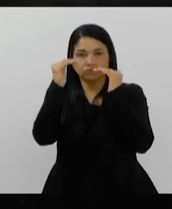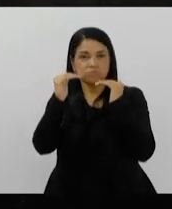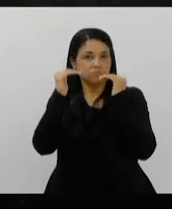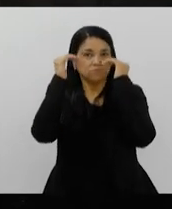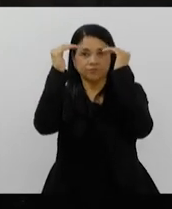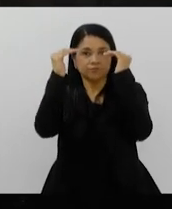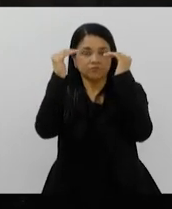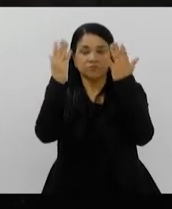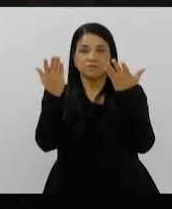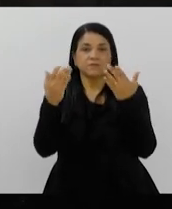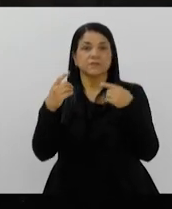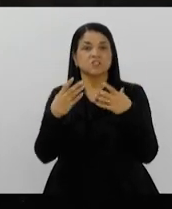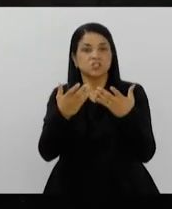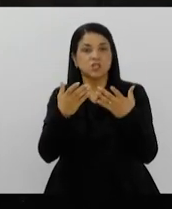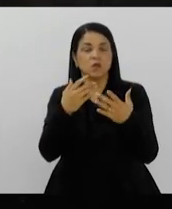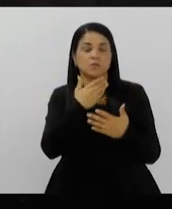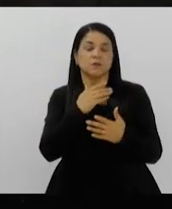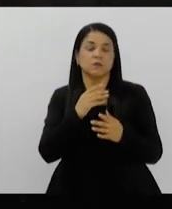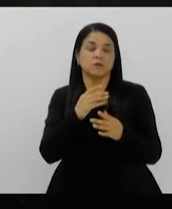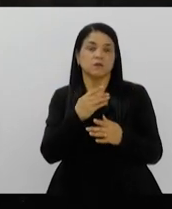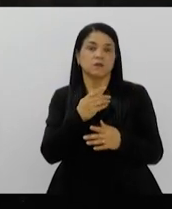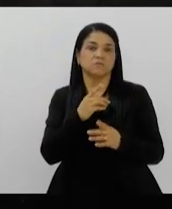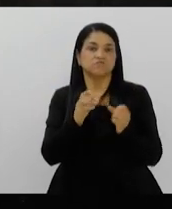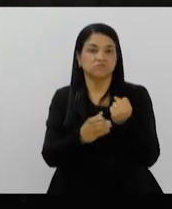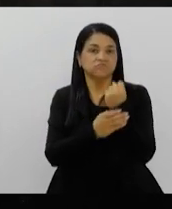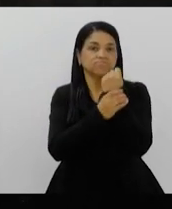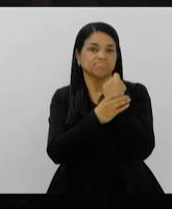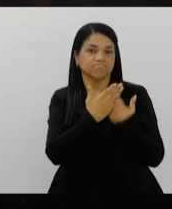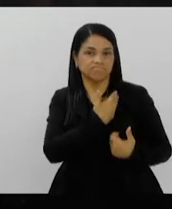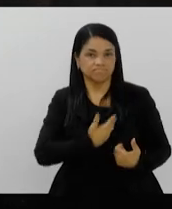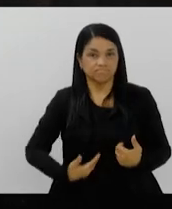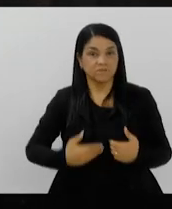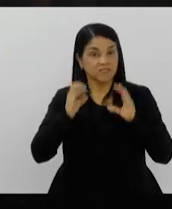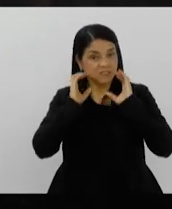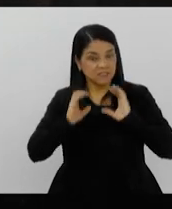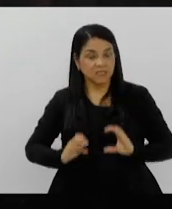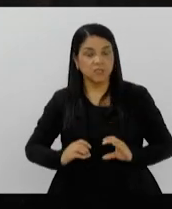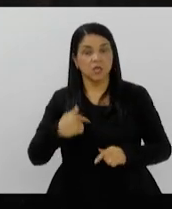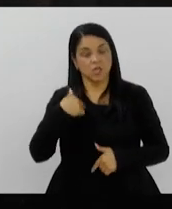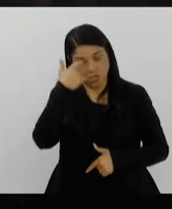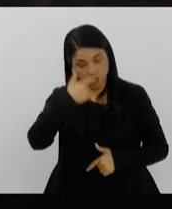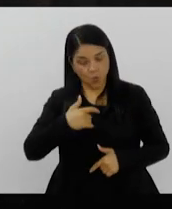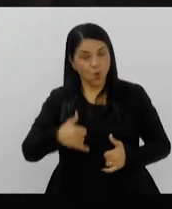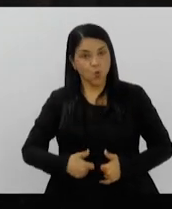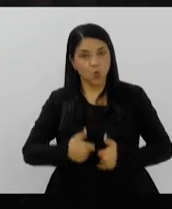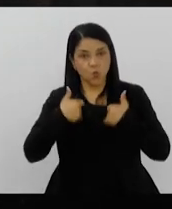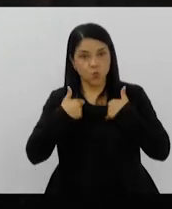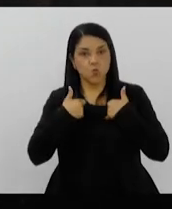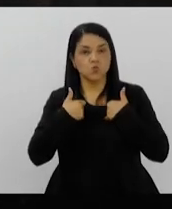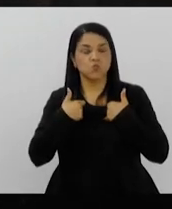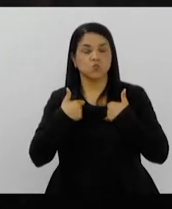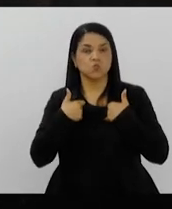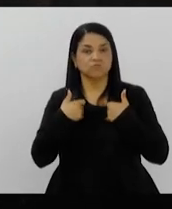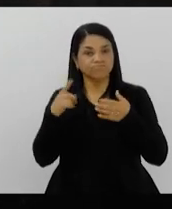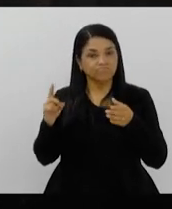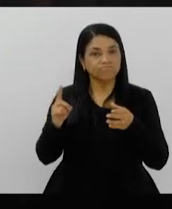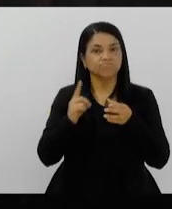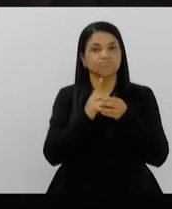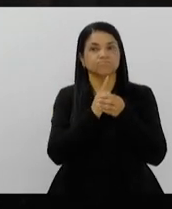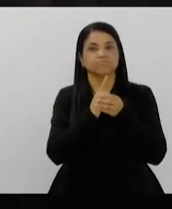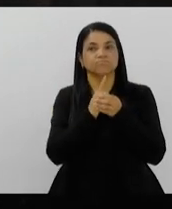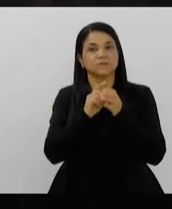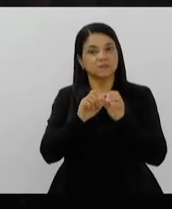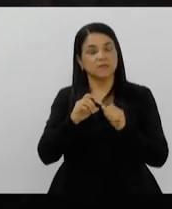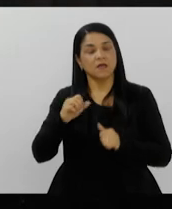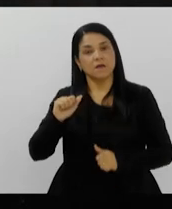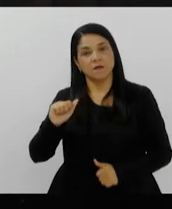segurança pública cidadã. Então, tenho muito orgulho de ser também parte autora, ser ali amicus curiae da